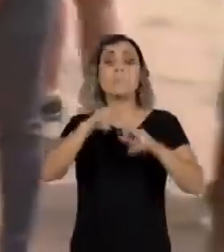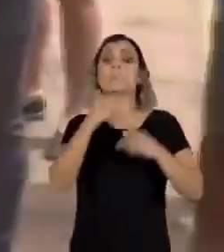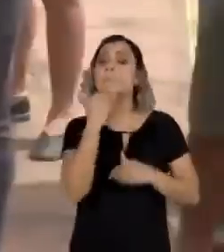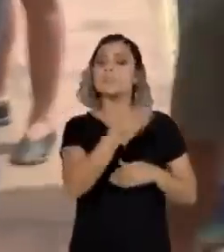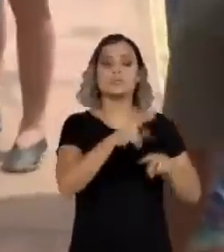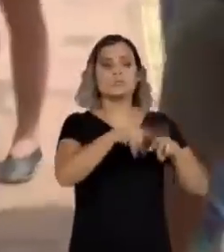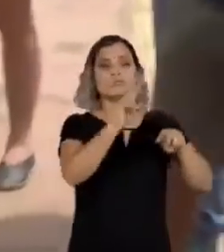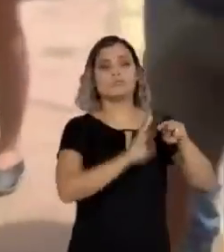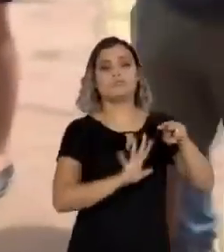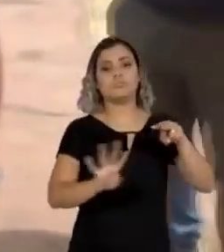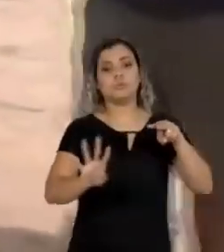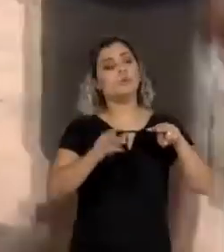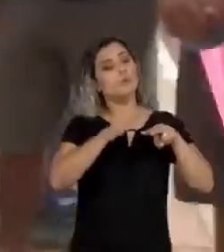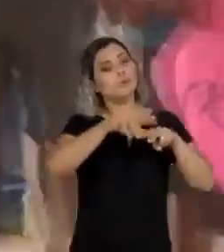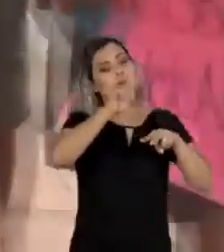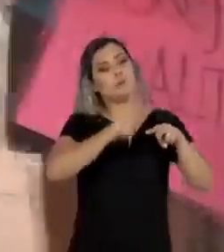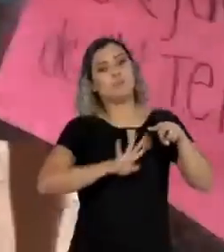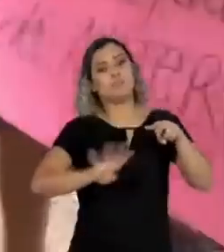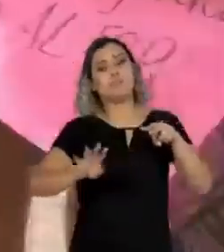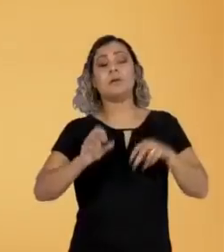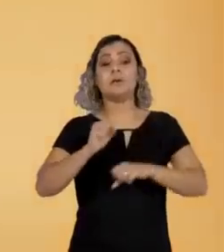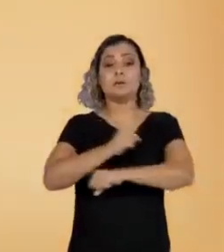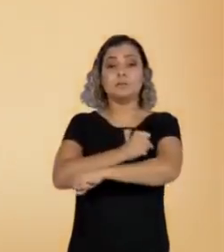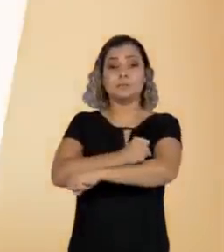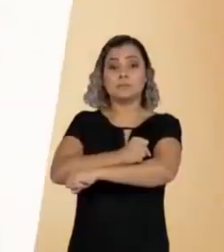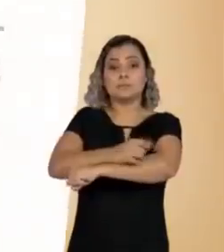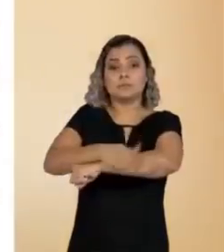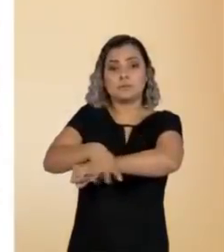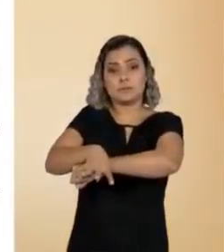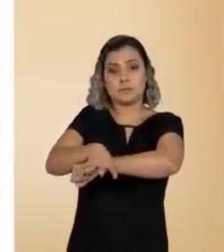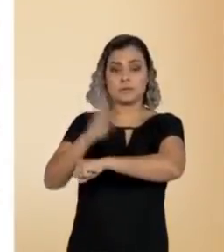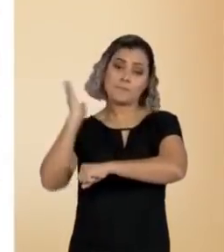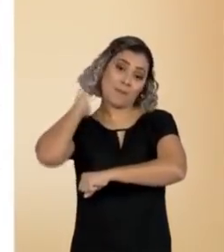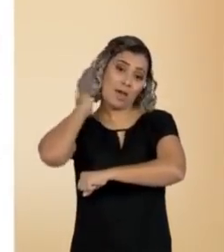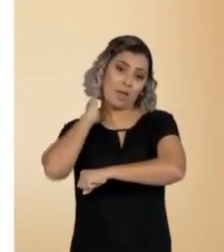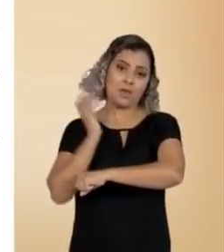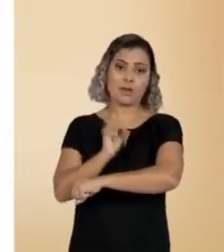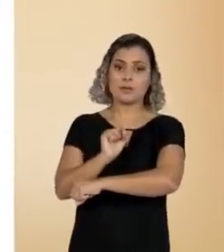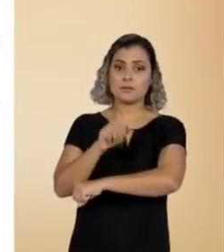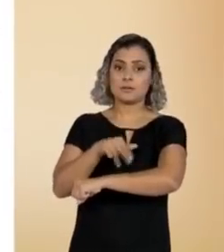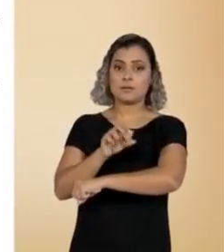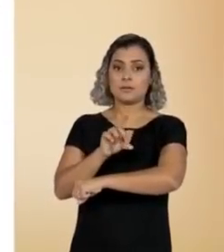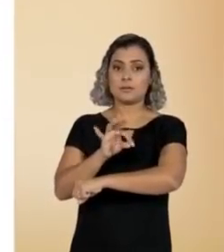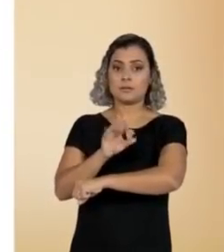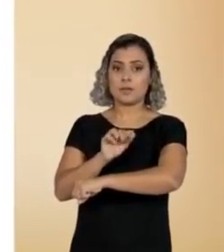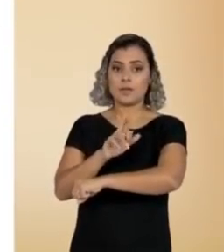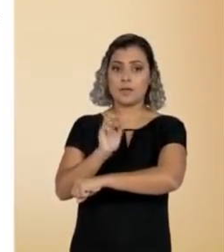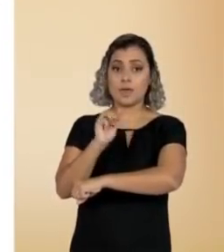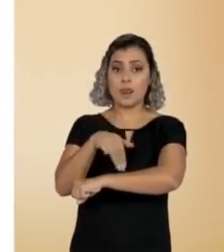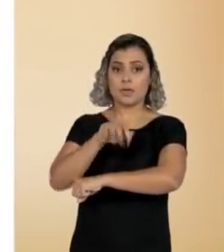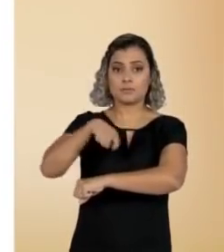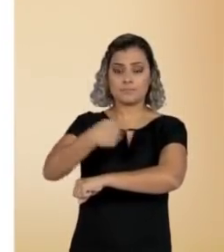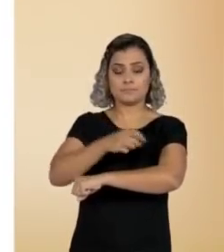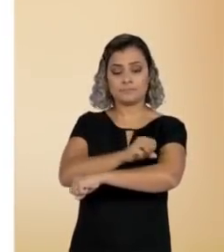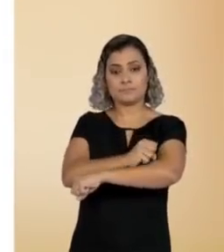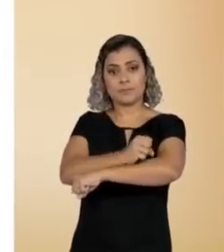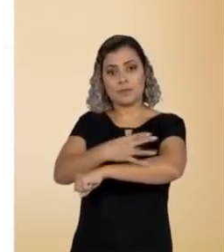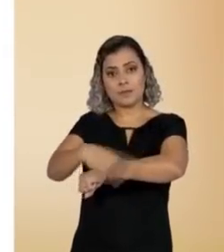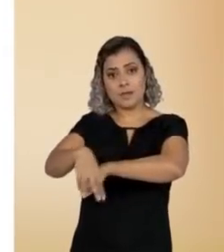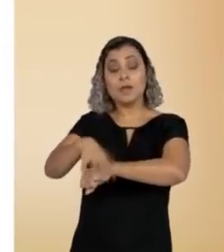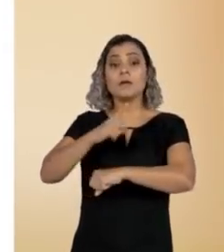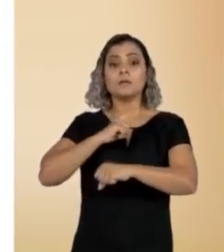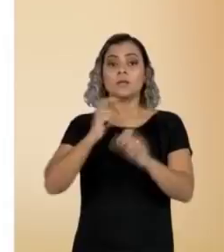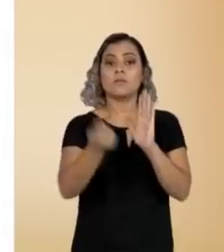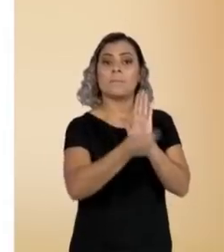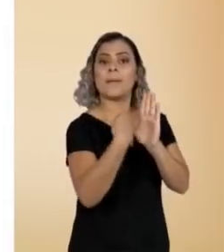dos suspeitos em frente ao Fórum de Santarém. Mais de 170 associações da sociedade civil assinaram uma carta